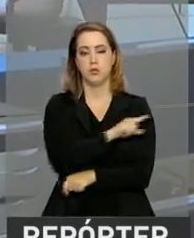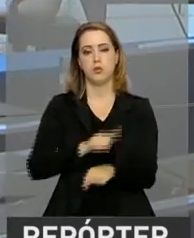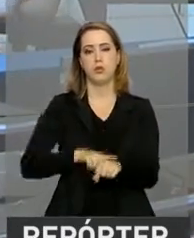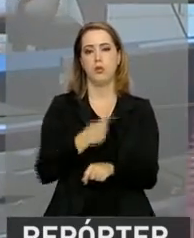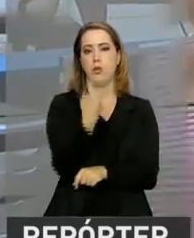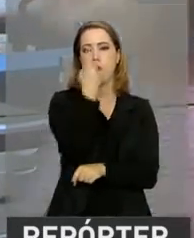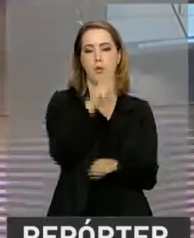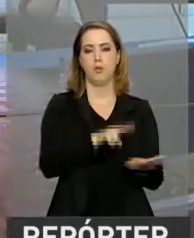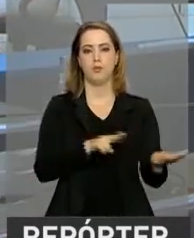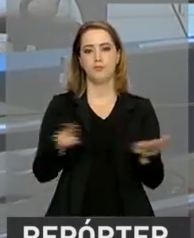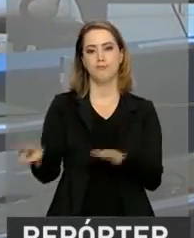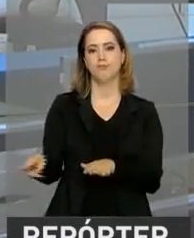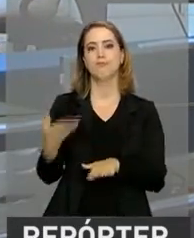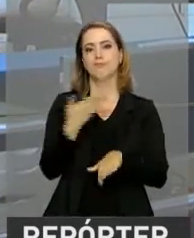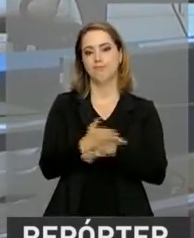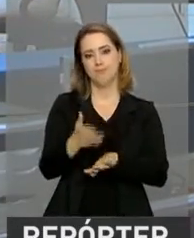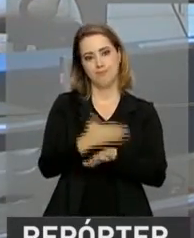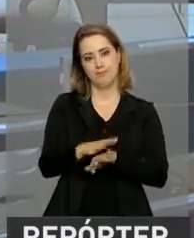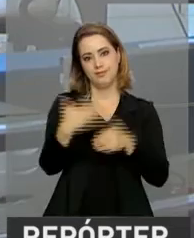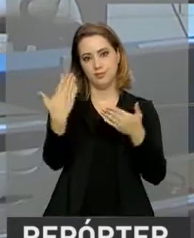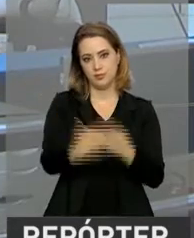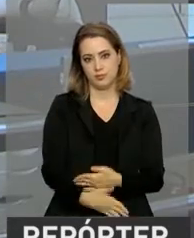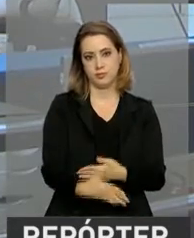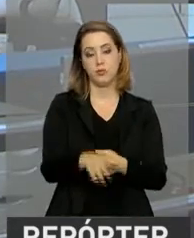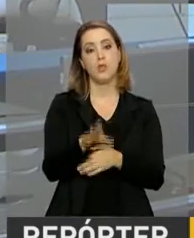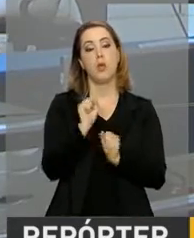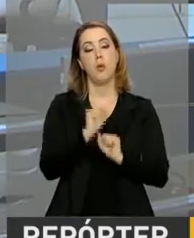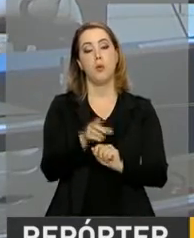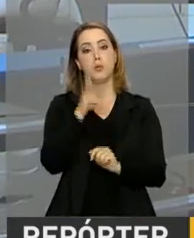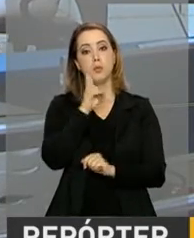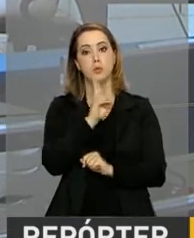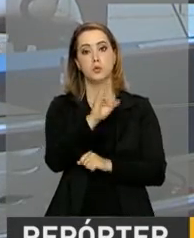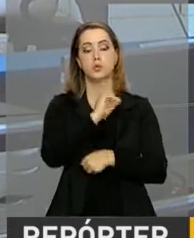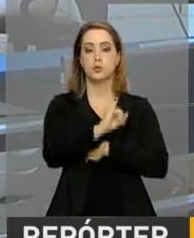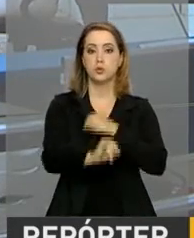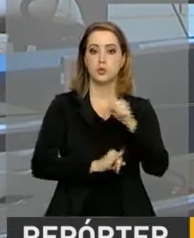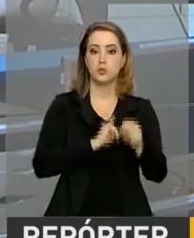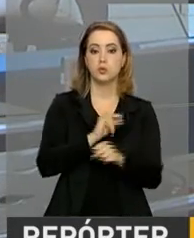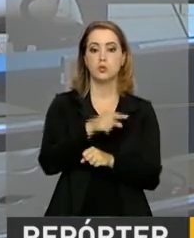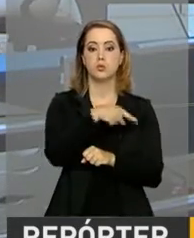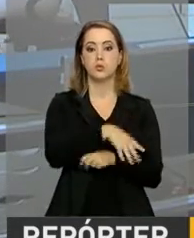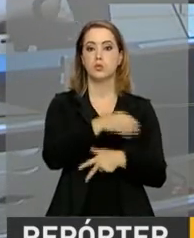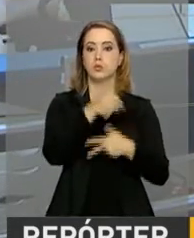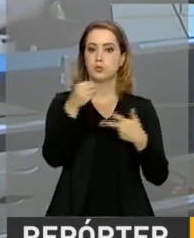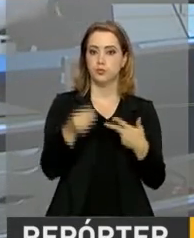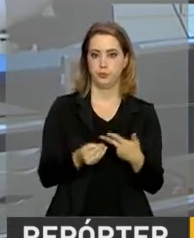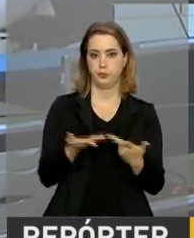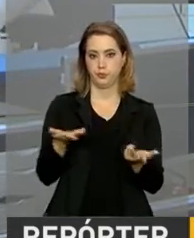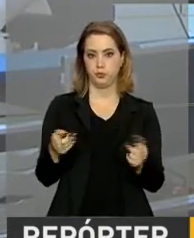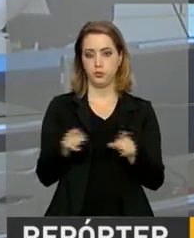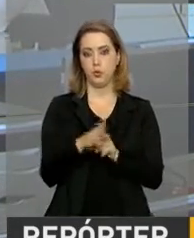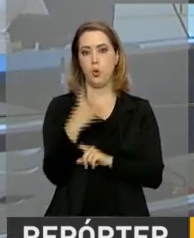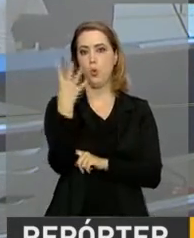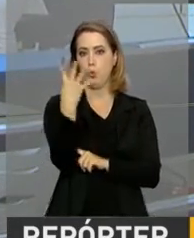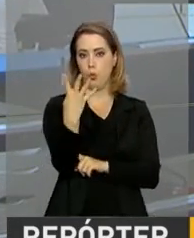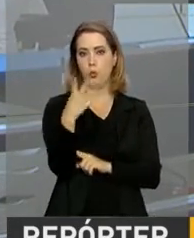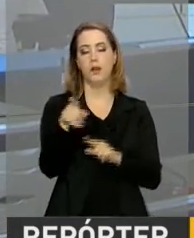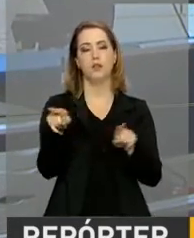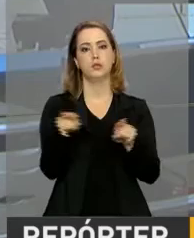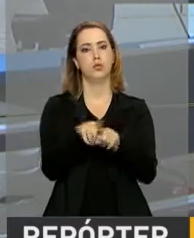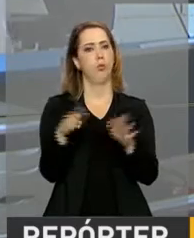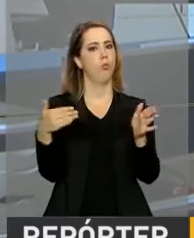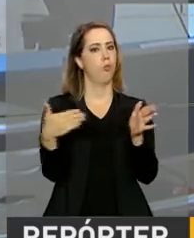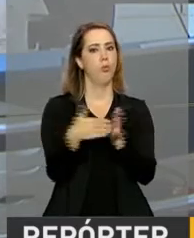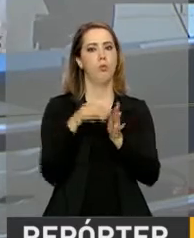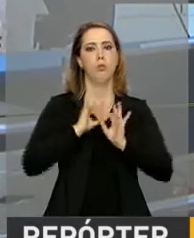semana para testar os conhecimentos o simulado pode ser acessado na plataforma hora do enem este é o quarto e último simulado